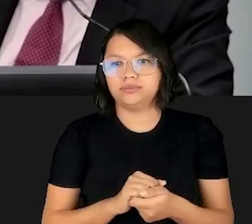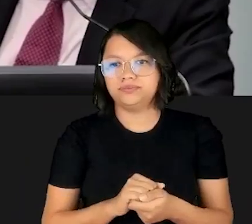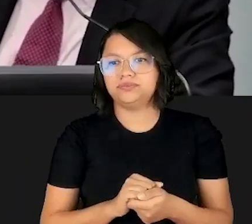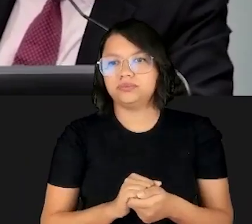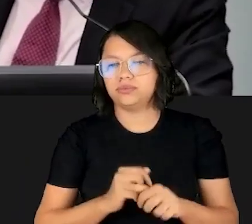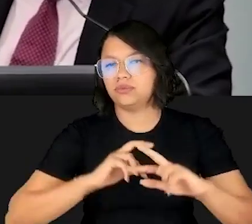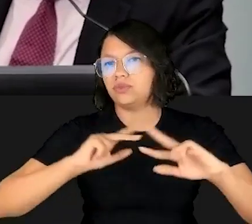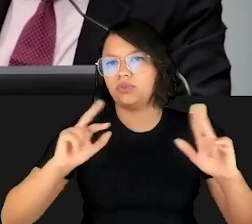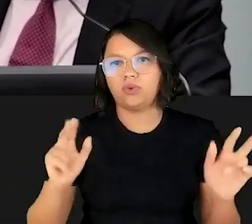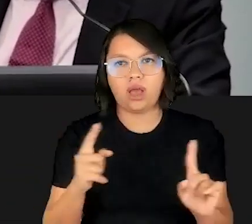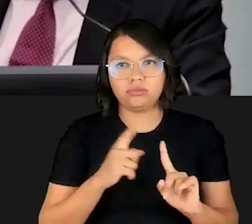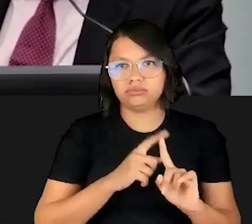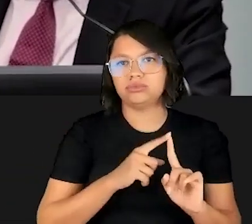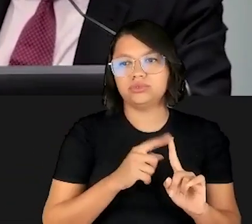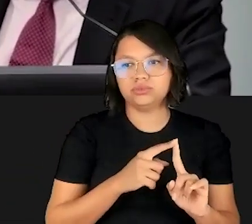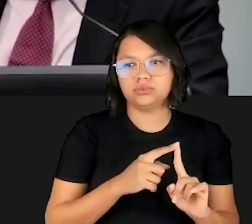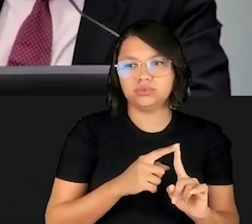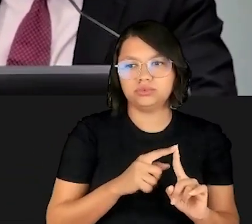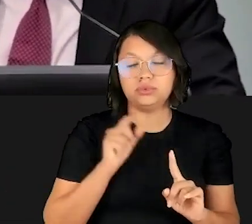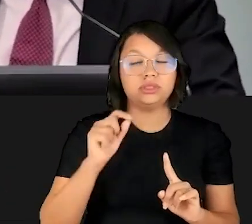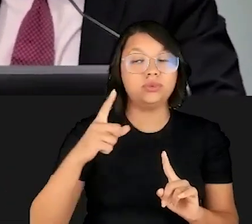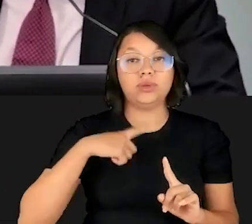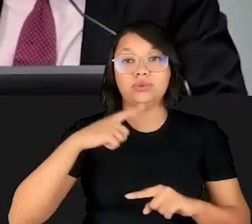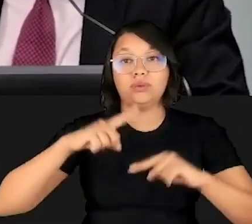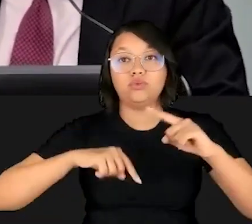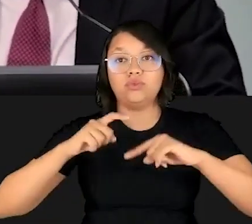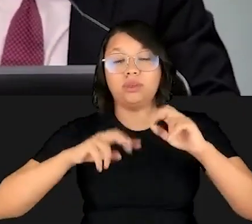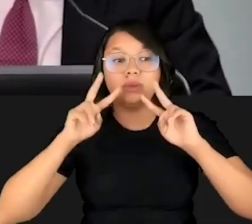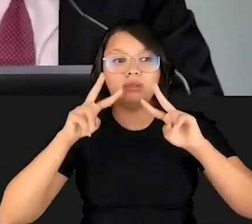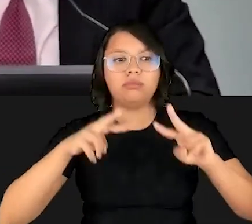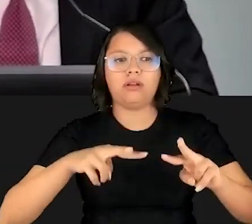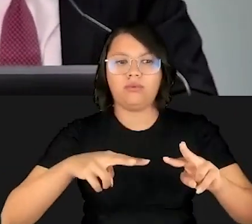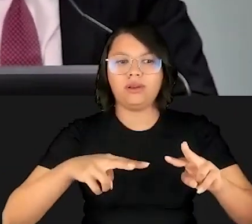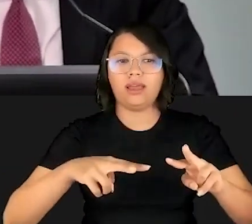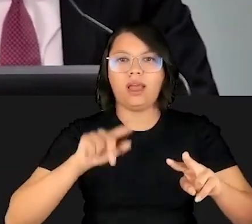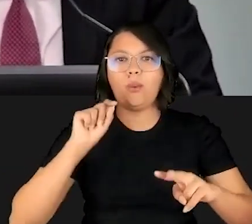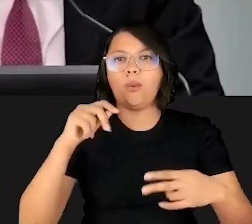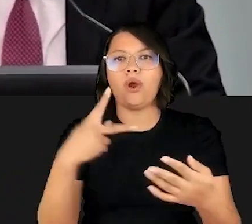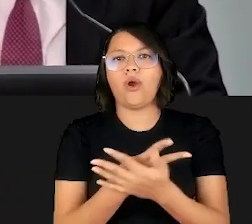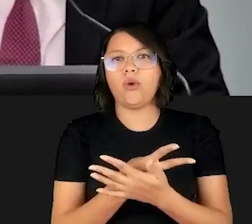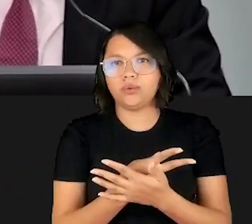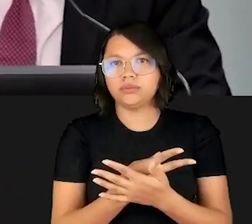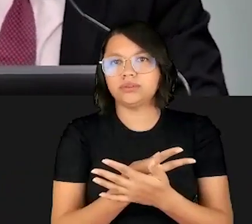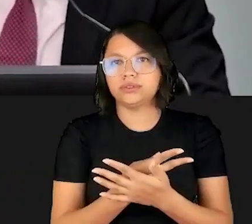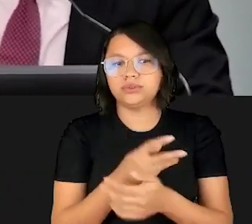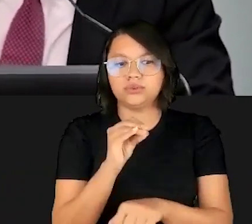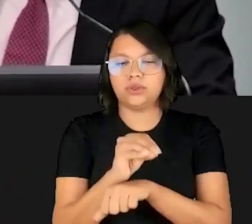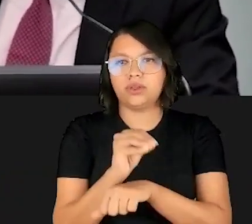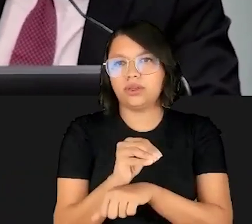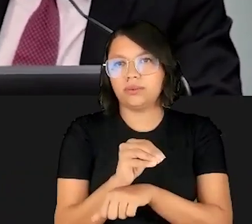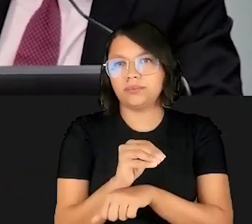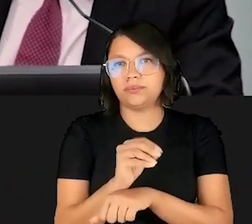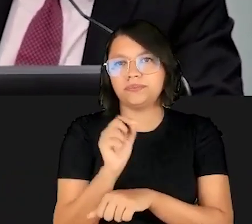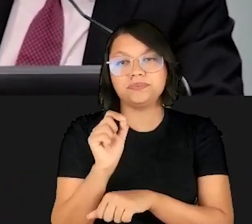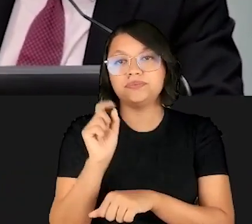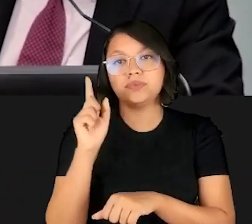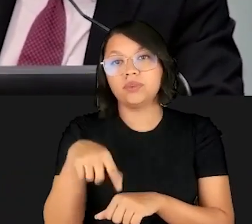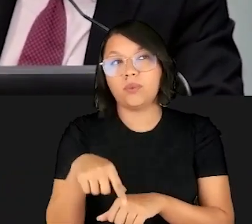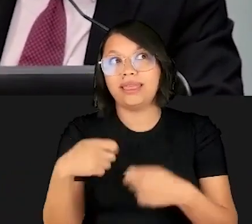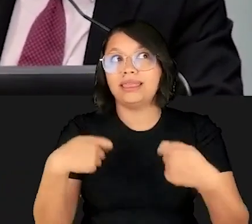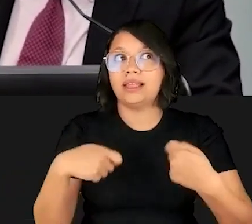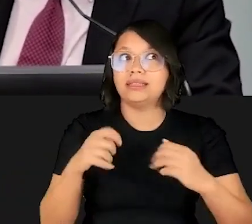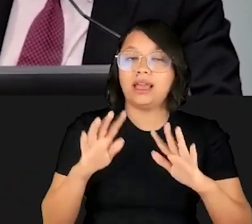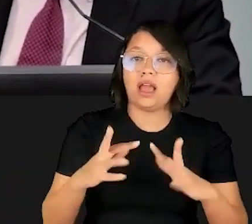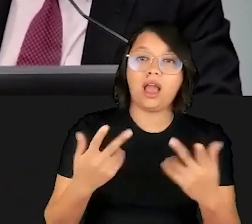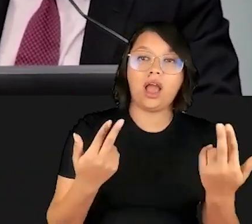ratio. É o que eu tenho de ferramentas para olhar o desfecho, para olhar o que acontece com o tratamento, que não é necessariamente